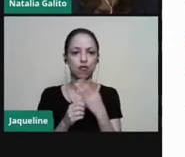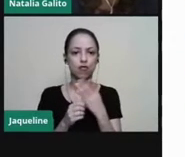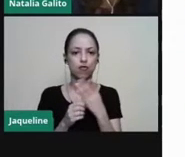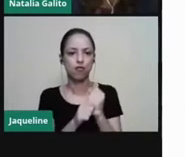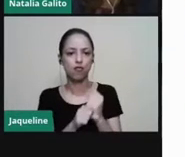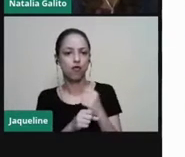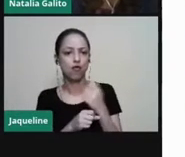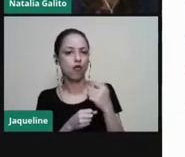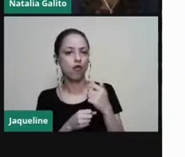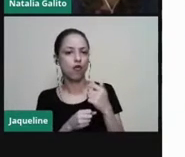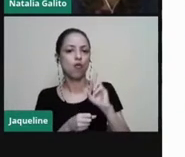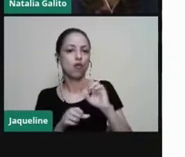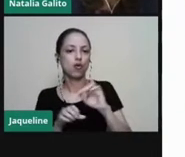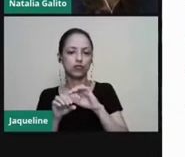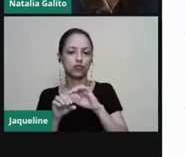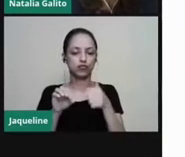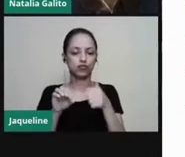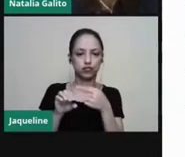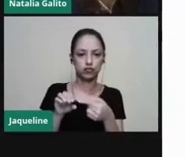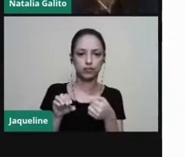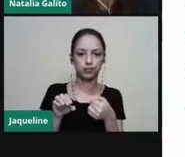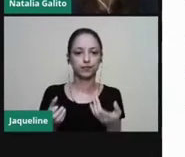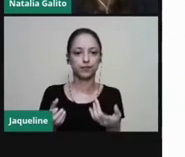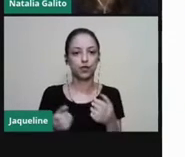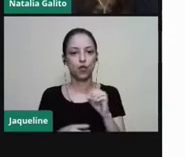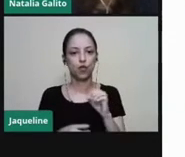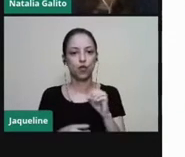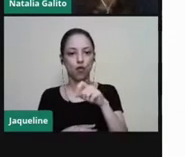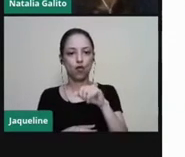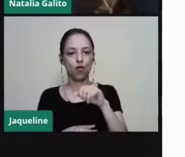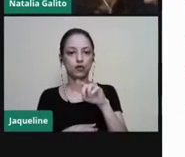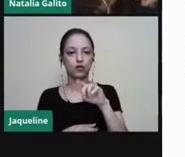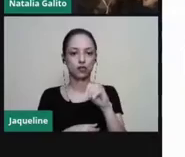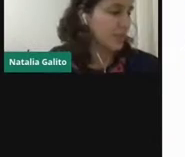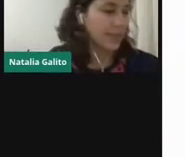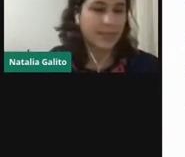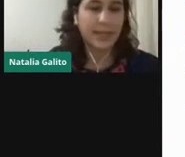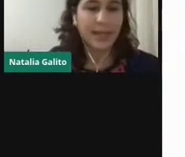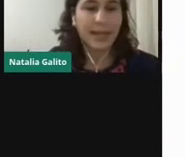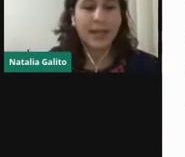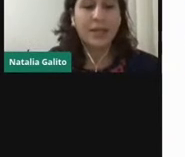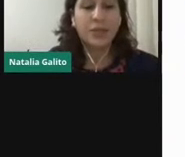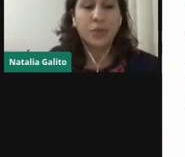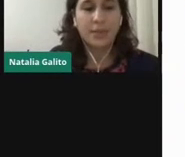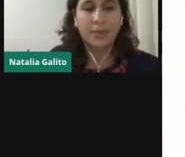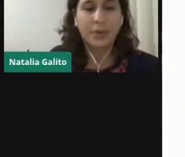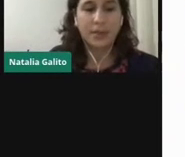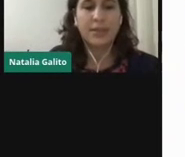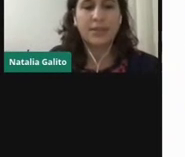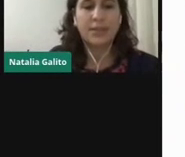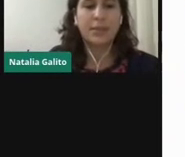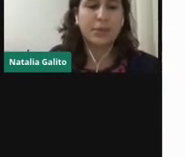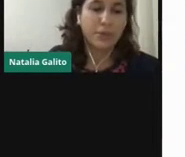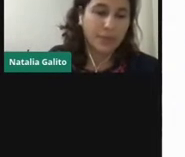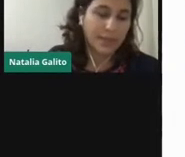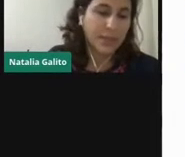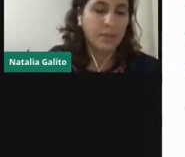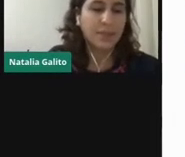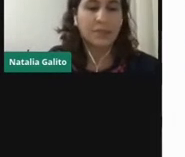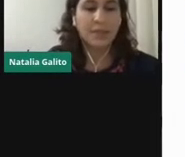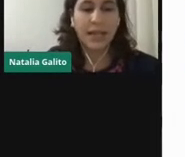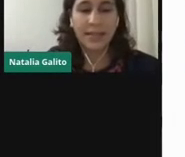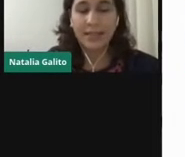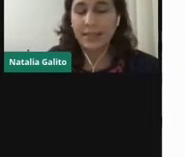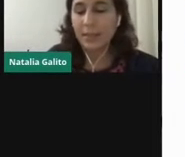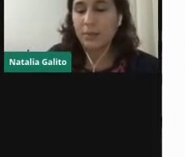endotelial. O próprio óxido nítrico ou seu metabólito direto, nitrito, eu queria destacar dois importantes, que são as